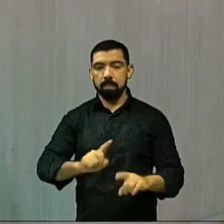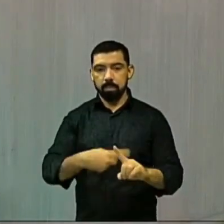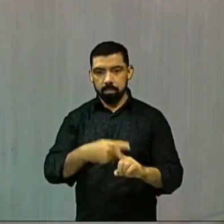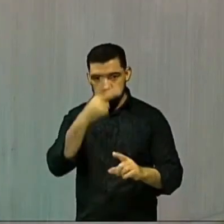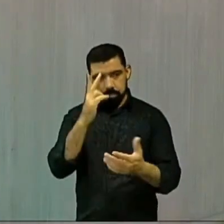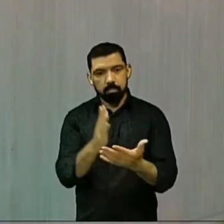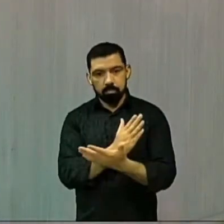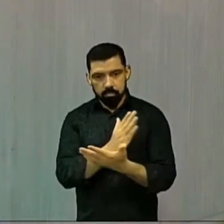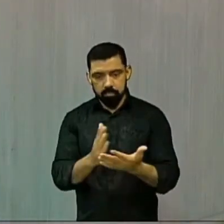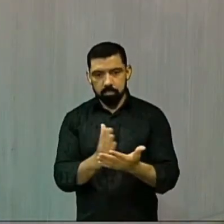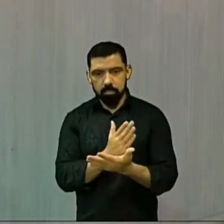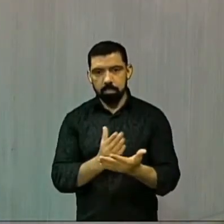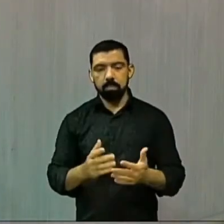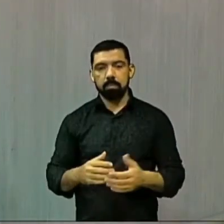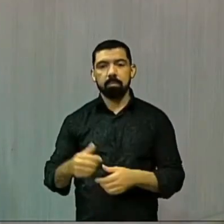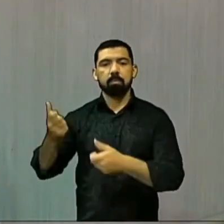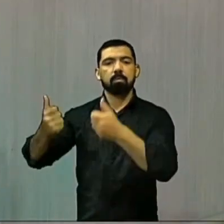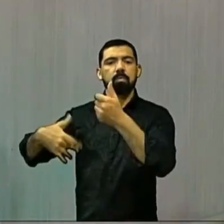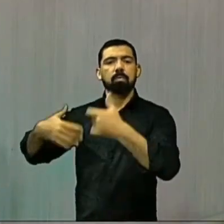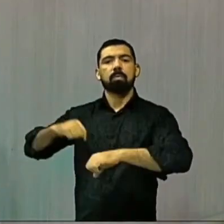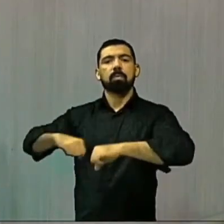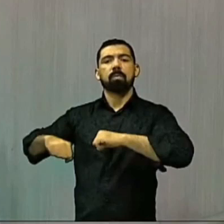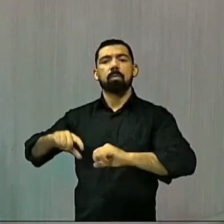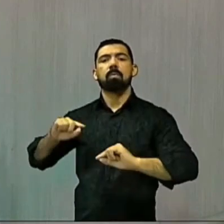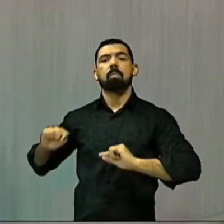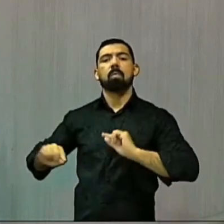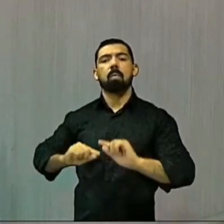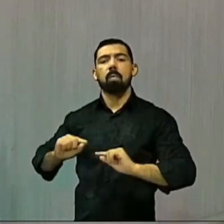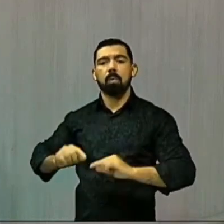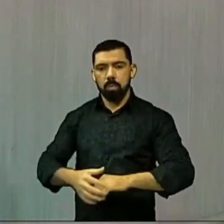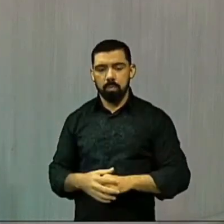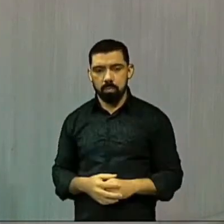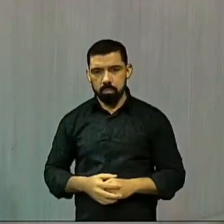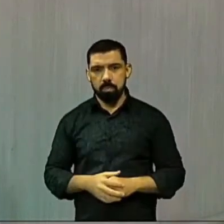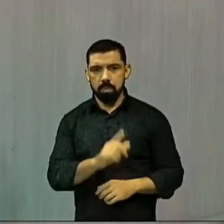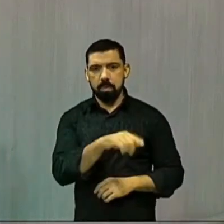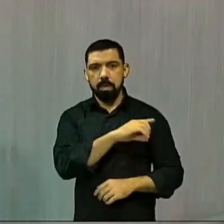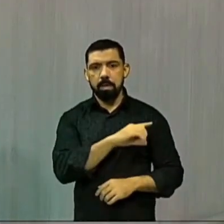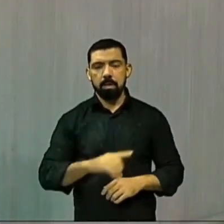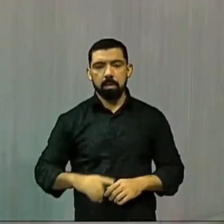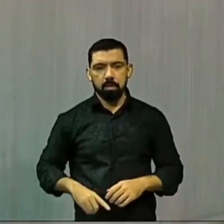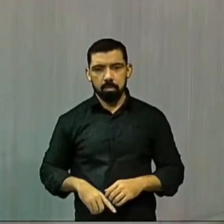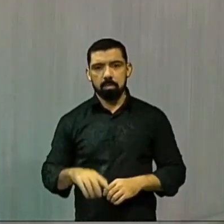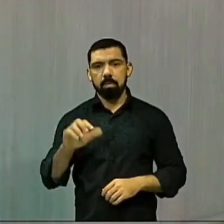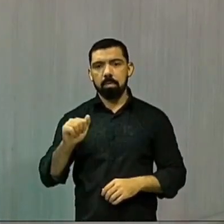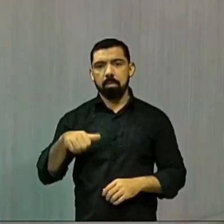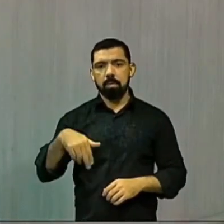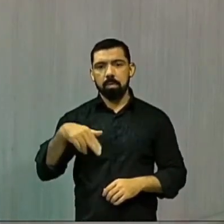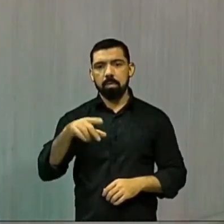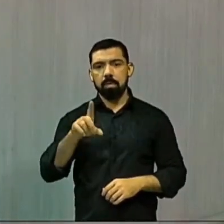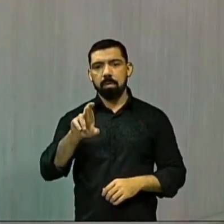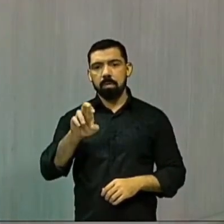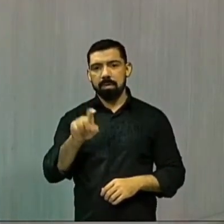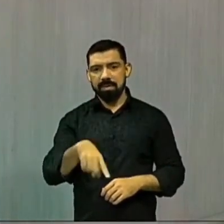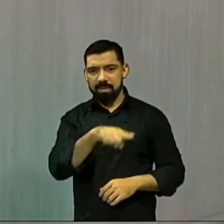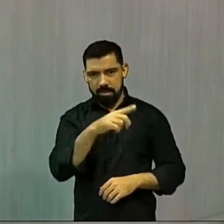algumas pessoas, foi deliberado não o que o deputado André Figueiredo disse na